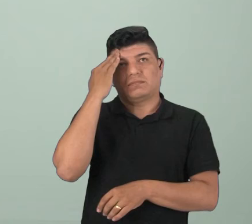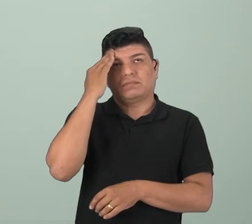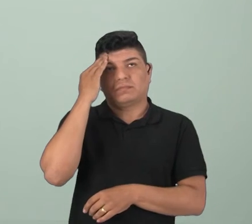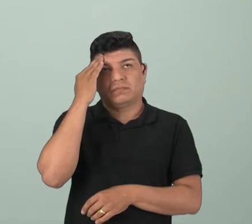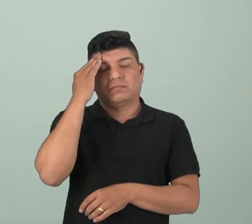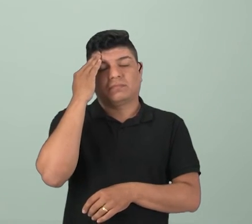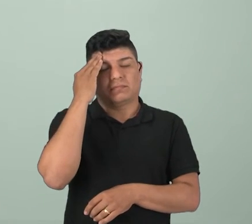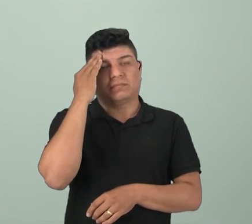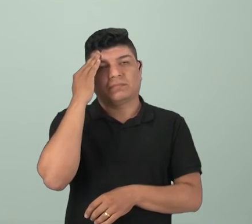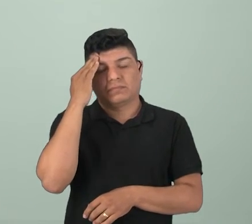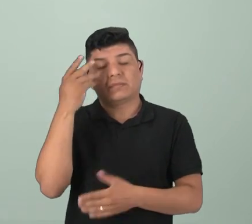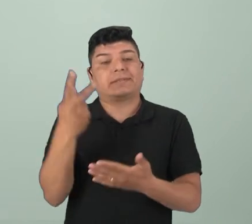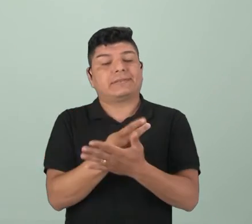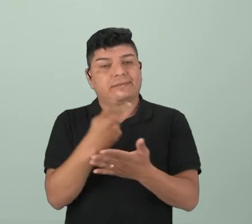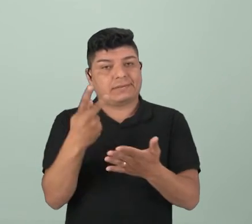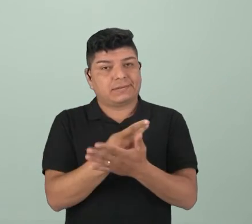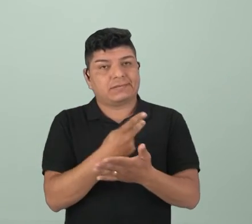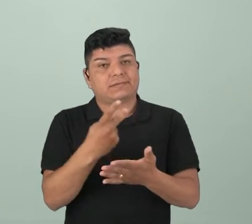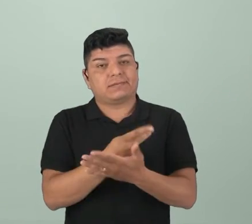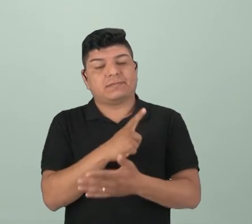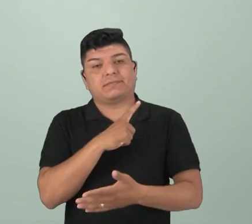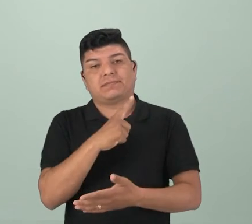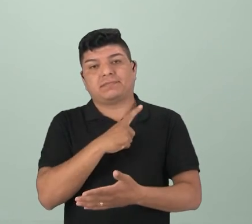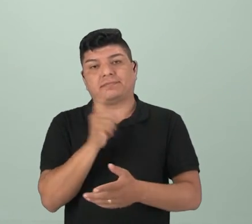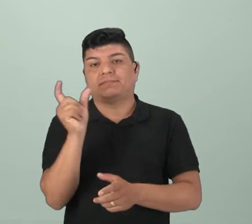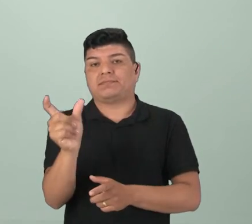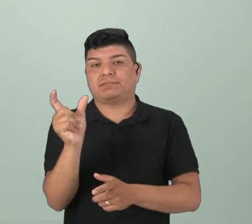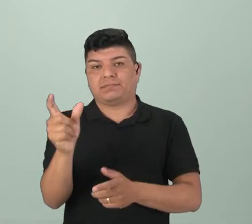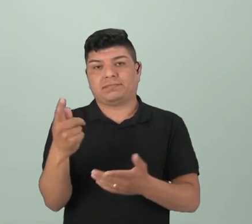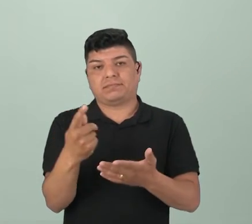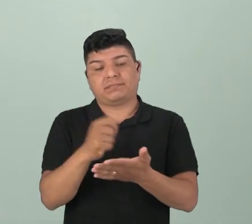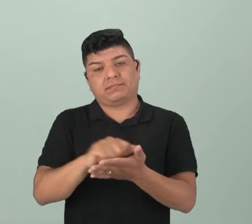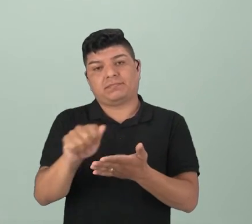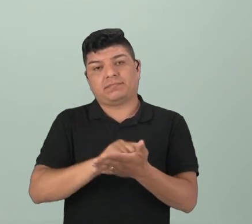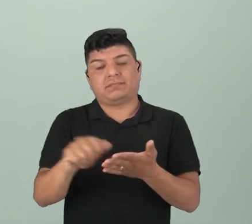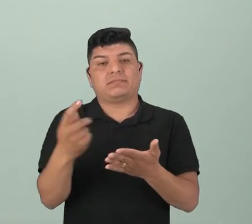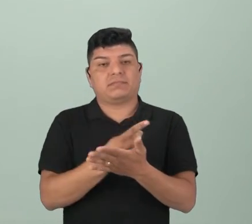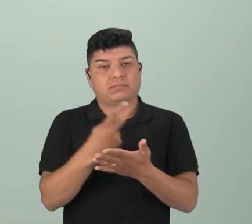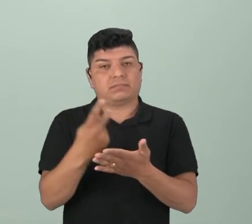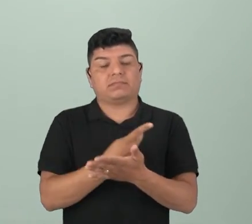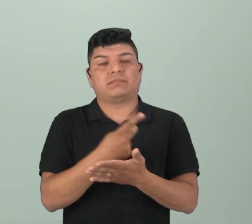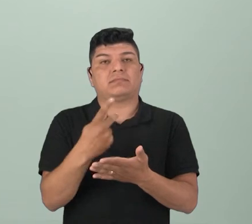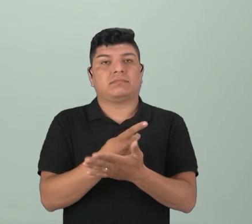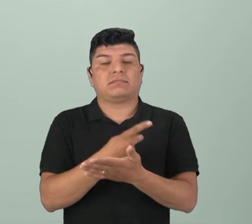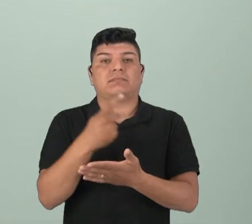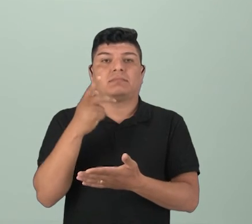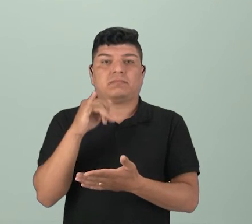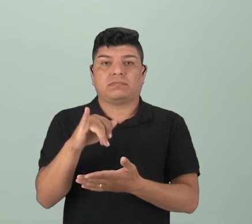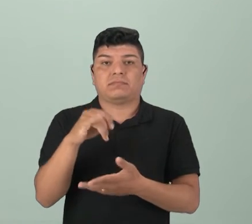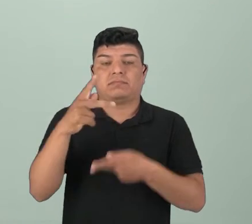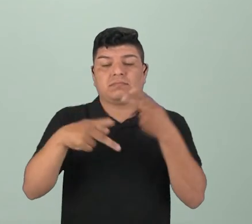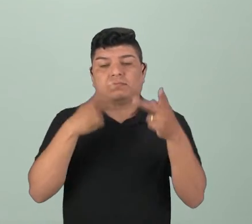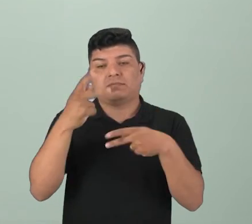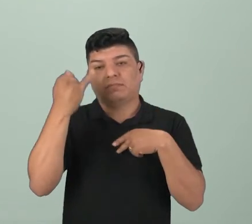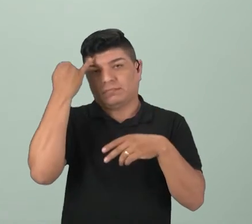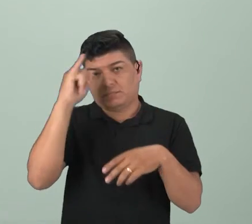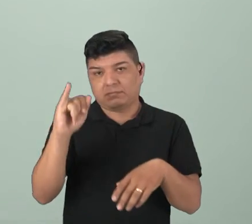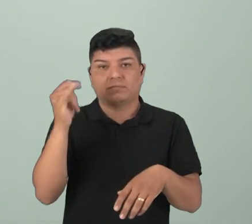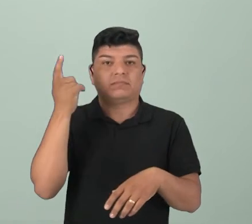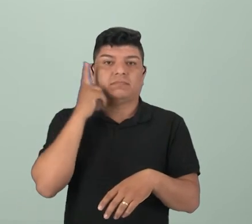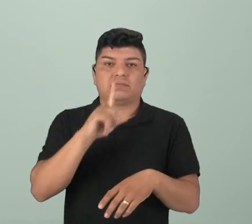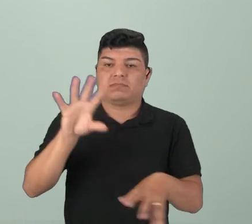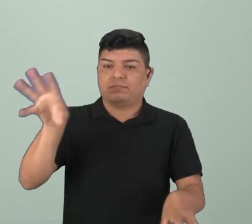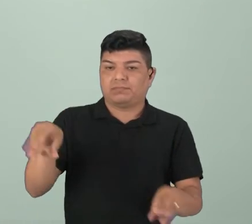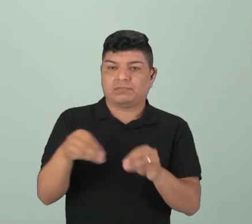entender ali onde você errou, se tem alguma palavra escrita de forma inadequada, né? Se você falou de ideias e não